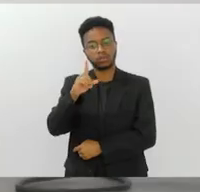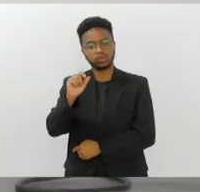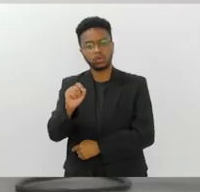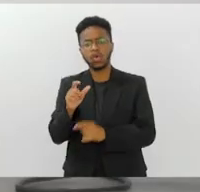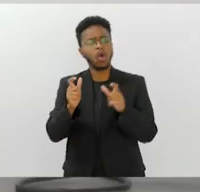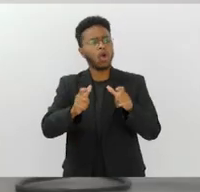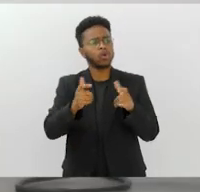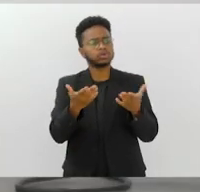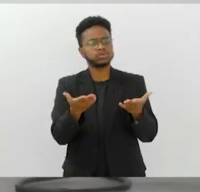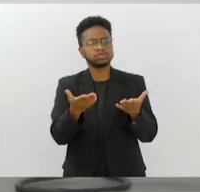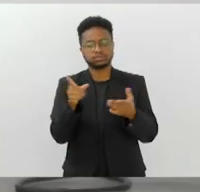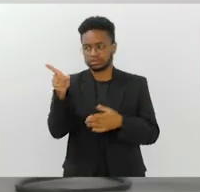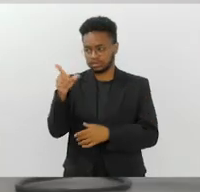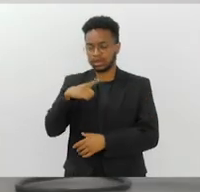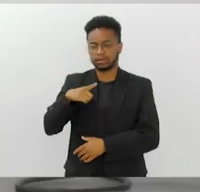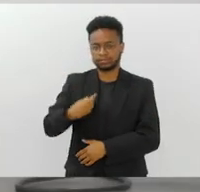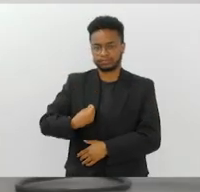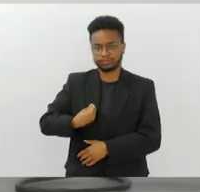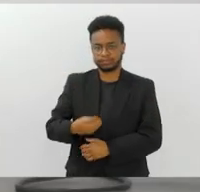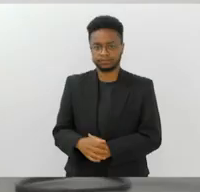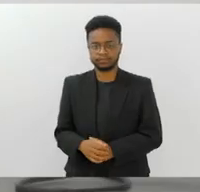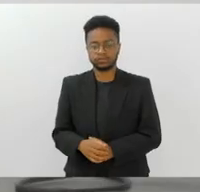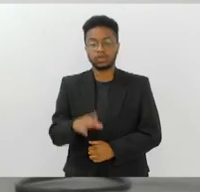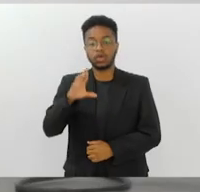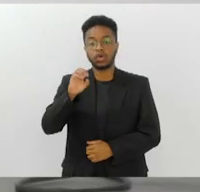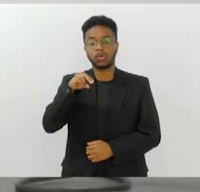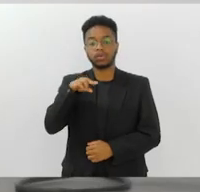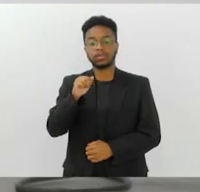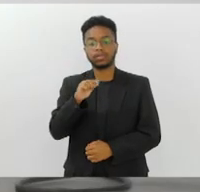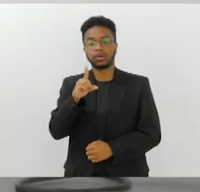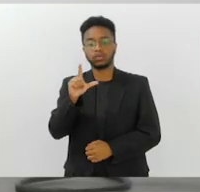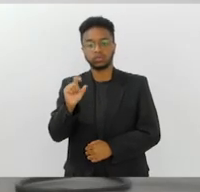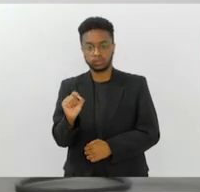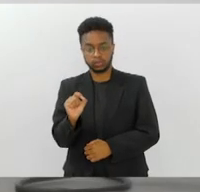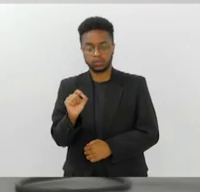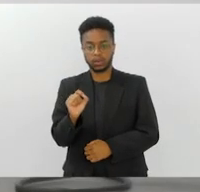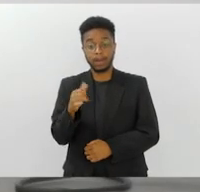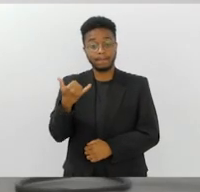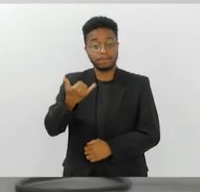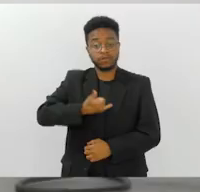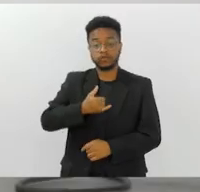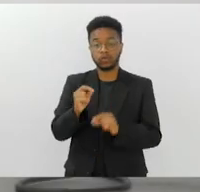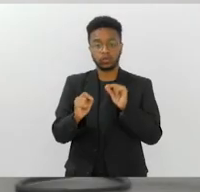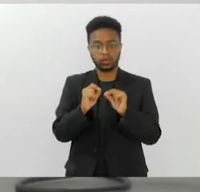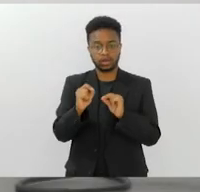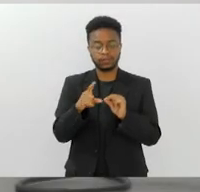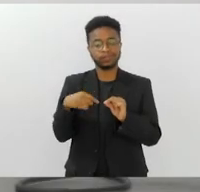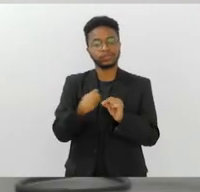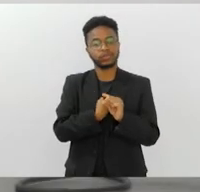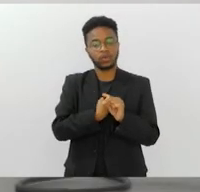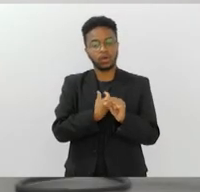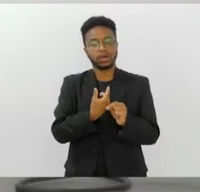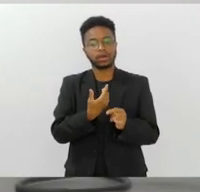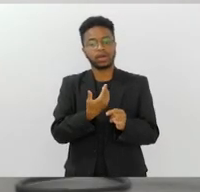o Ronaldo que tá Tá aqui o Ronaldo ele me me falou que nossos companheiros das torcidas